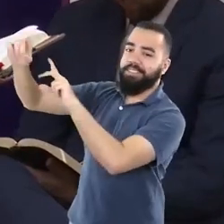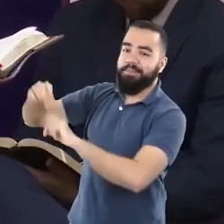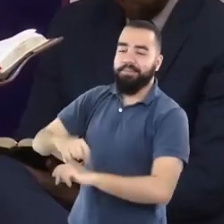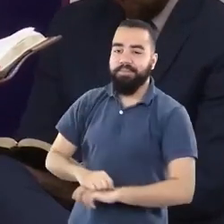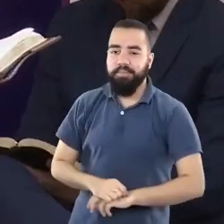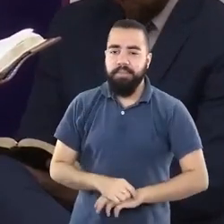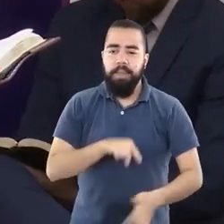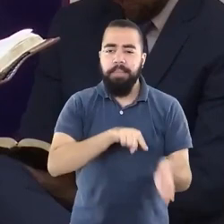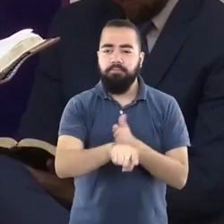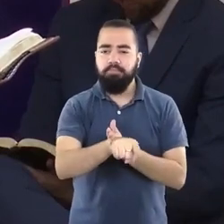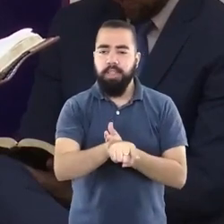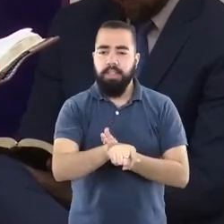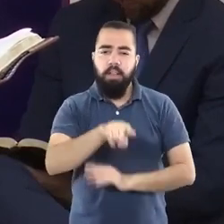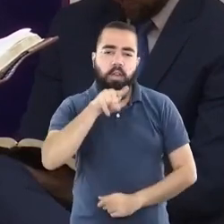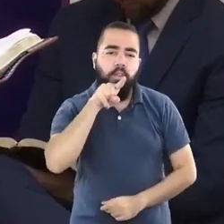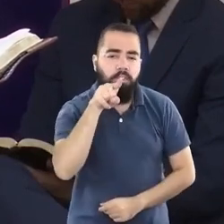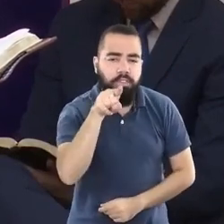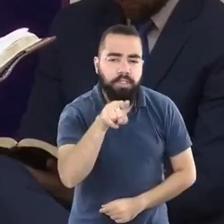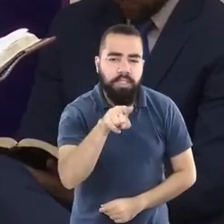quanto você conhece a Deus.